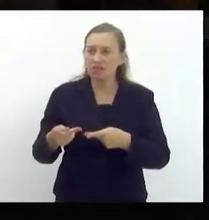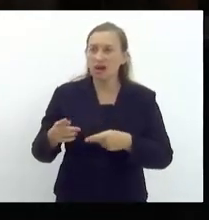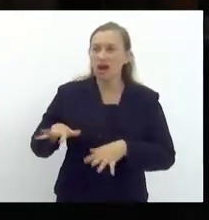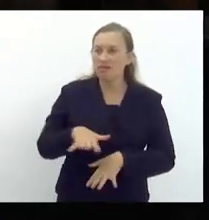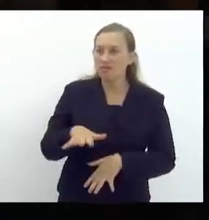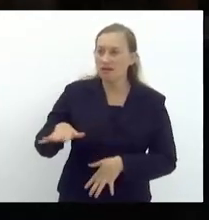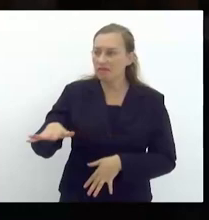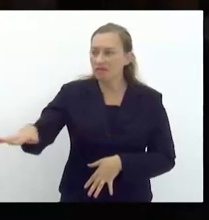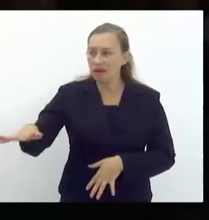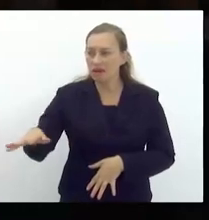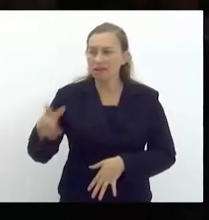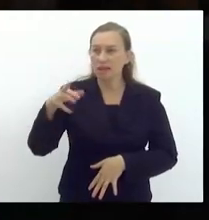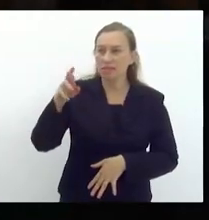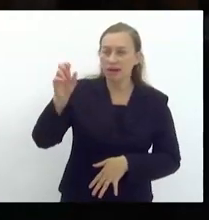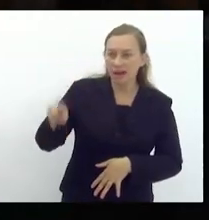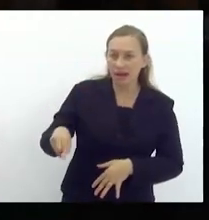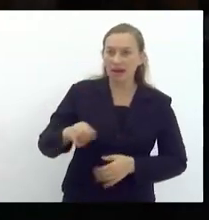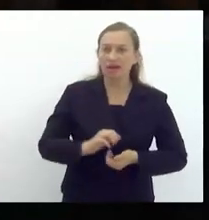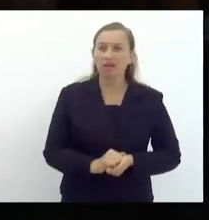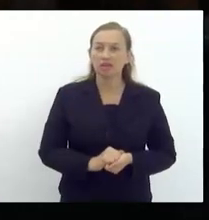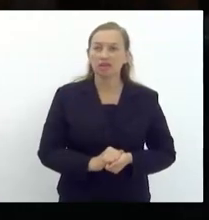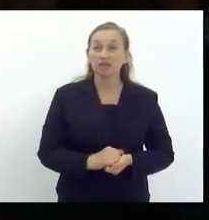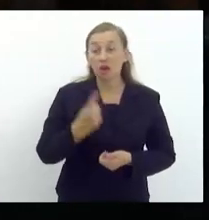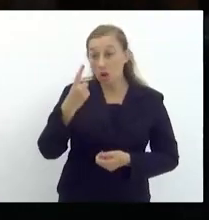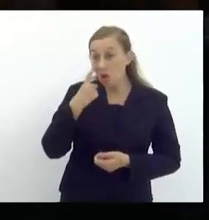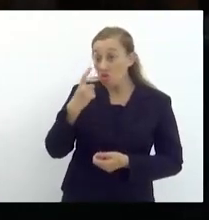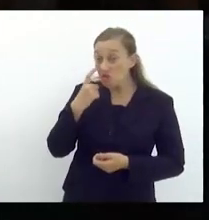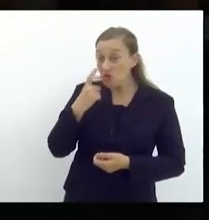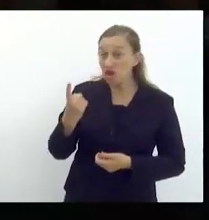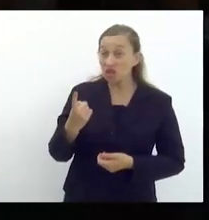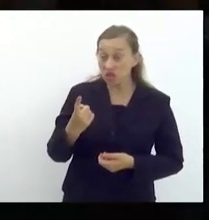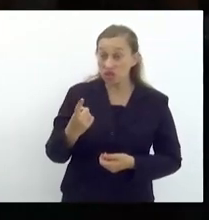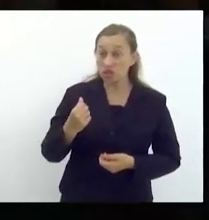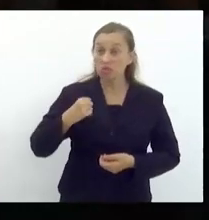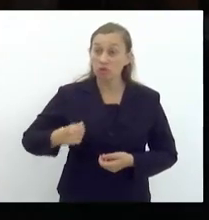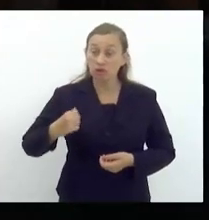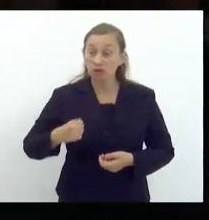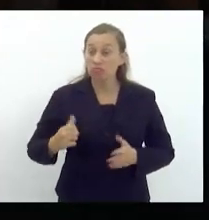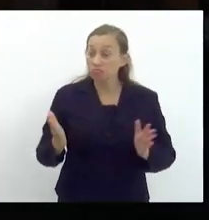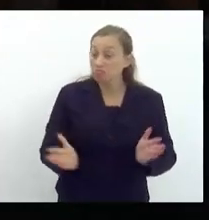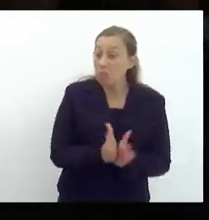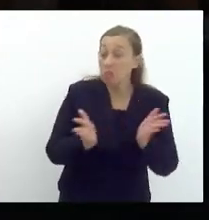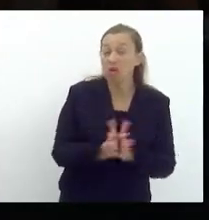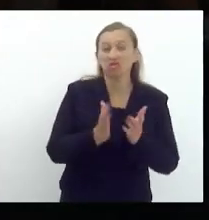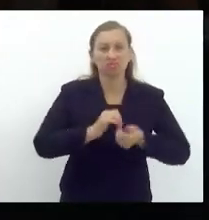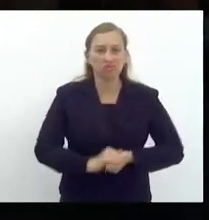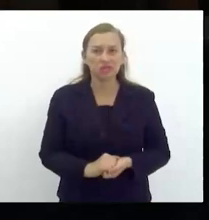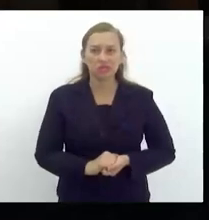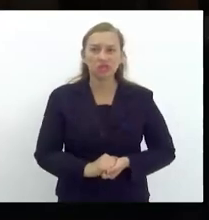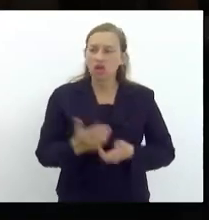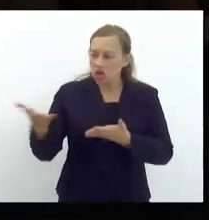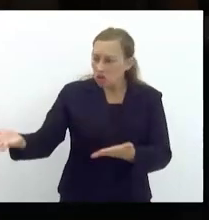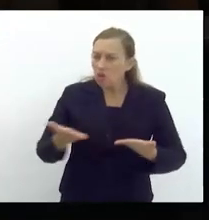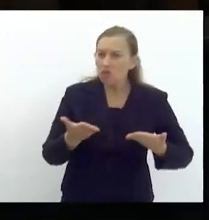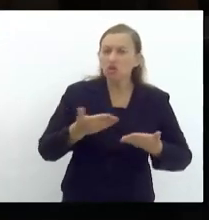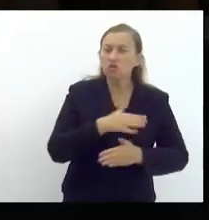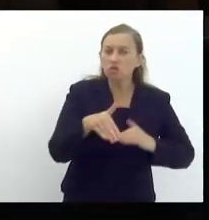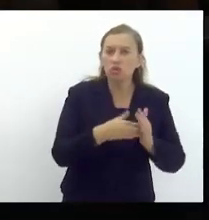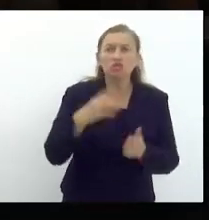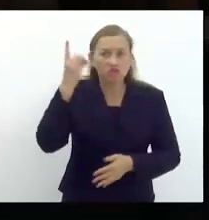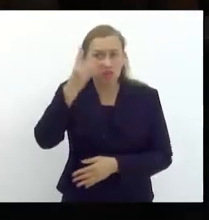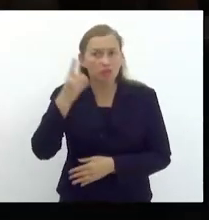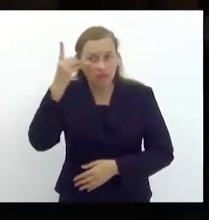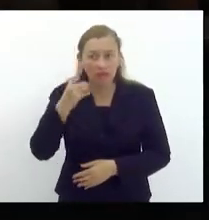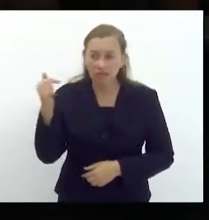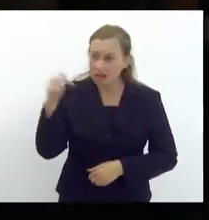de onde eu sou cria E lá eu vejo os bolsões de miséria de pobreza e convido todas as deputados e